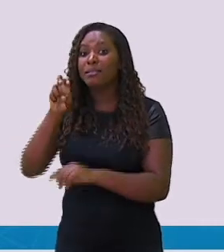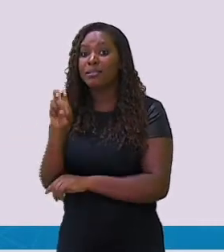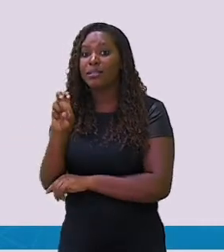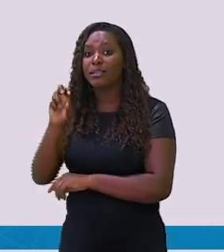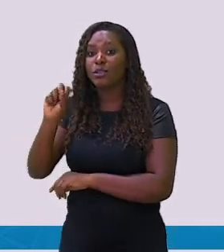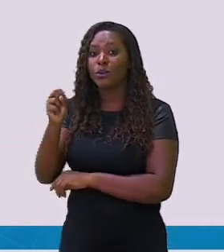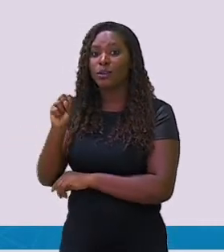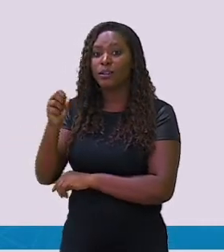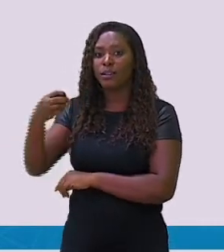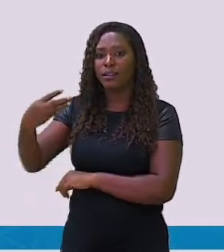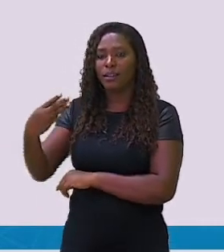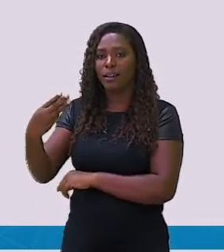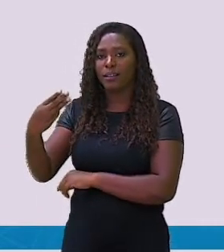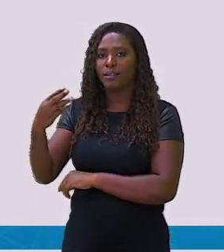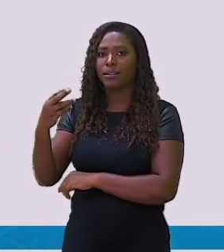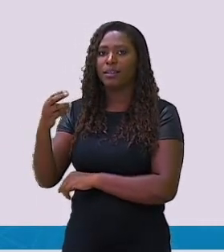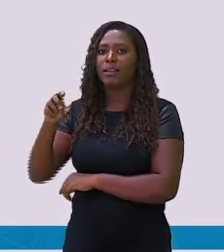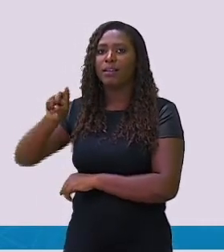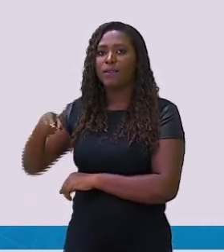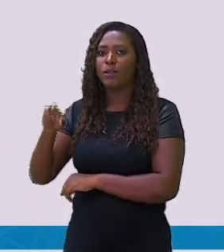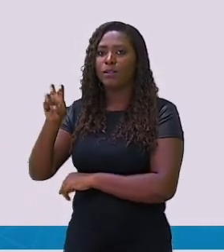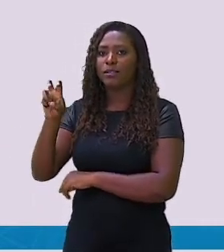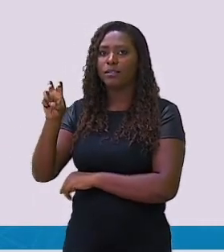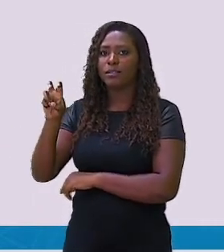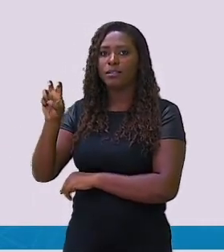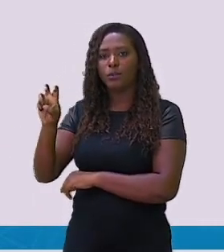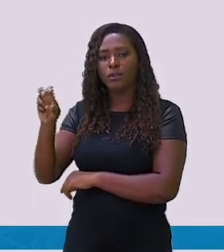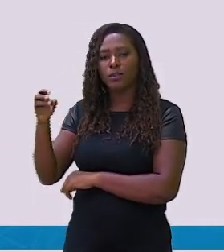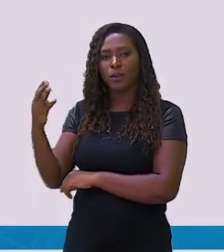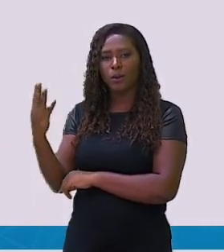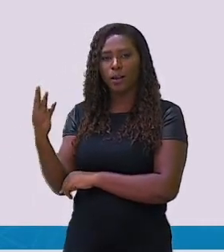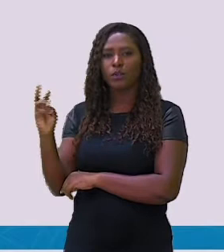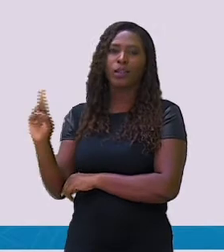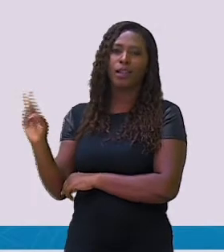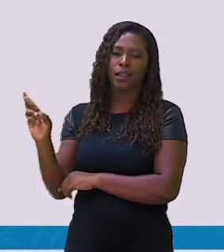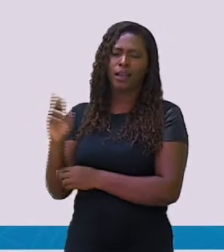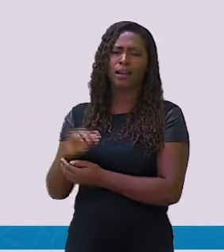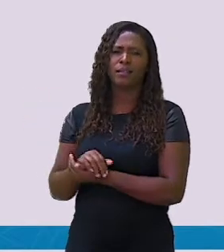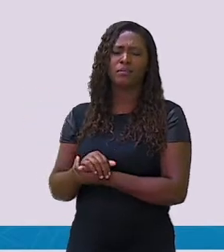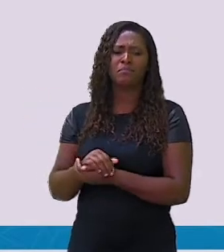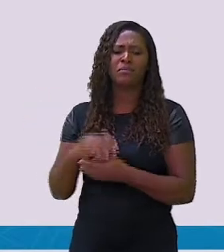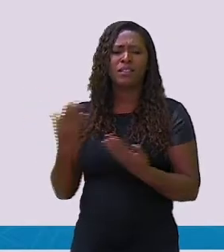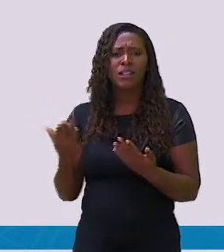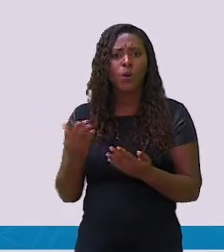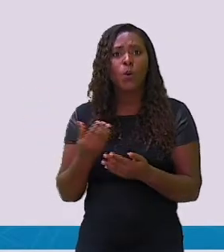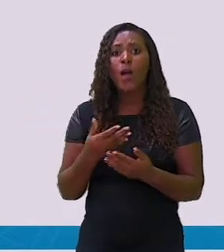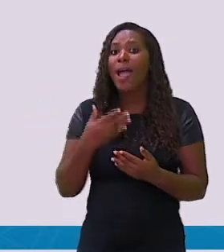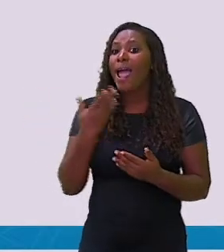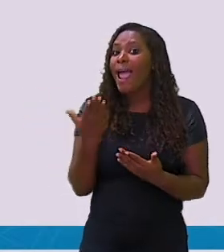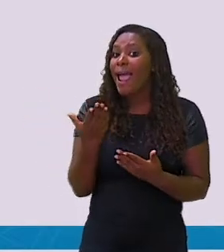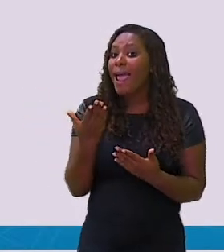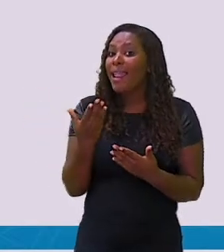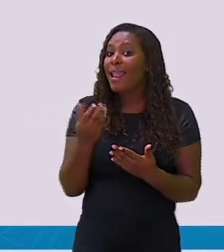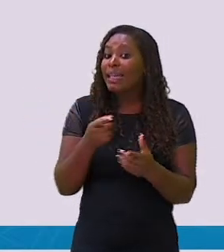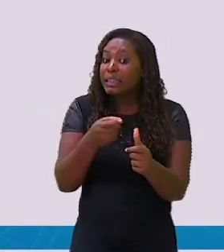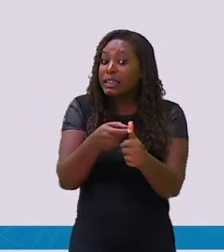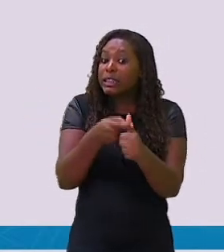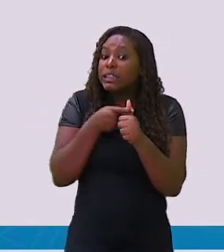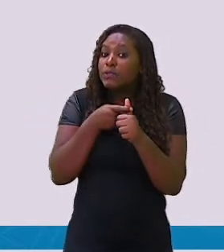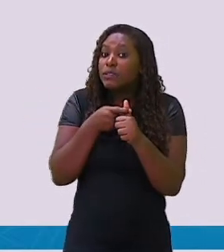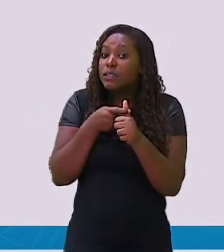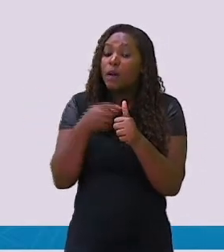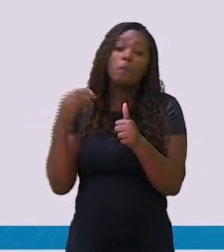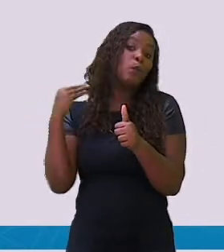54 centavos quantos reais a mais Mariane está devendo para o banco em